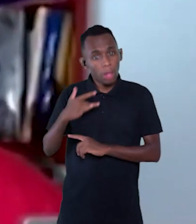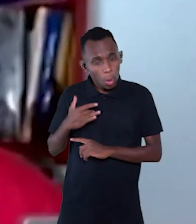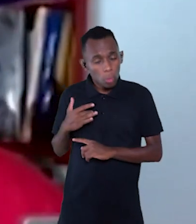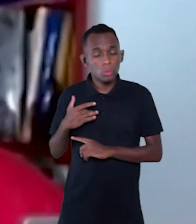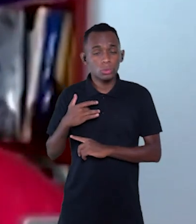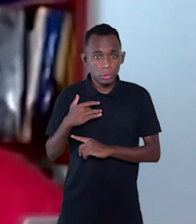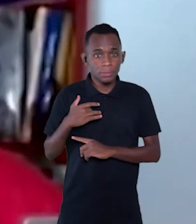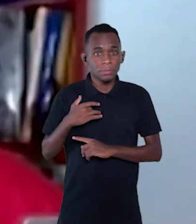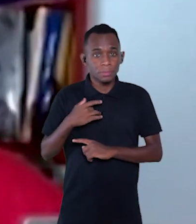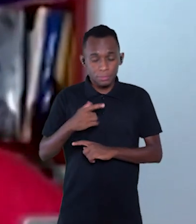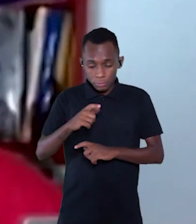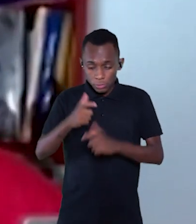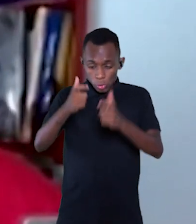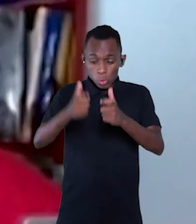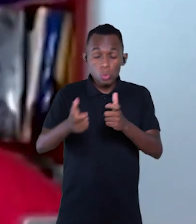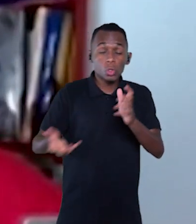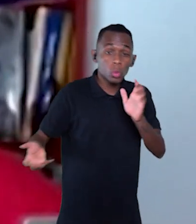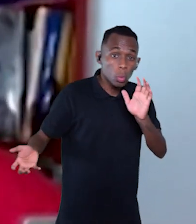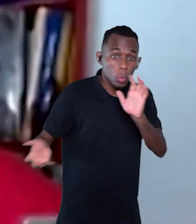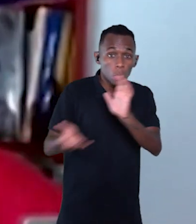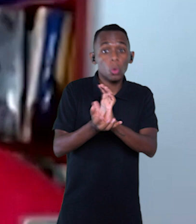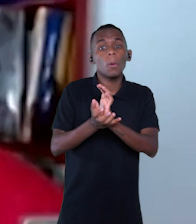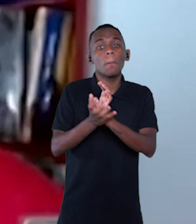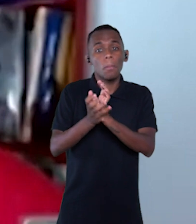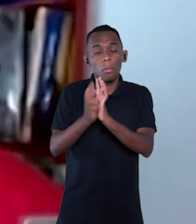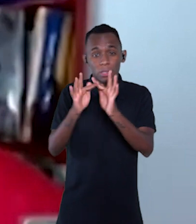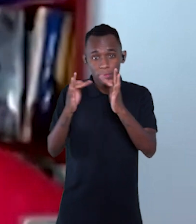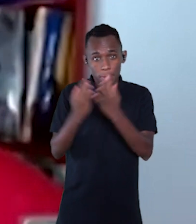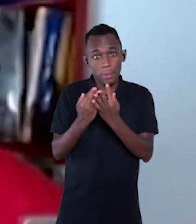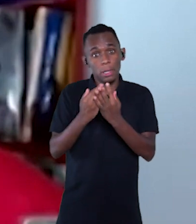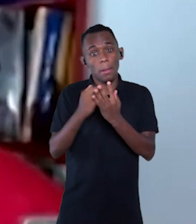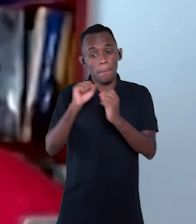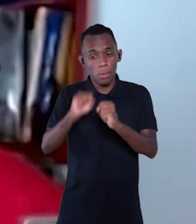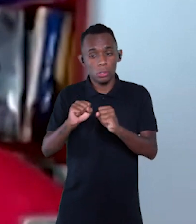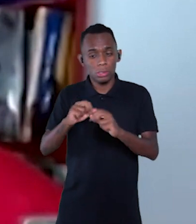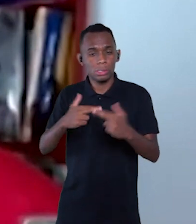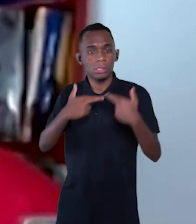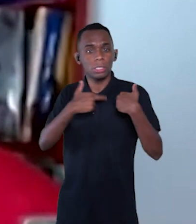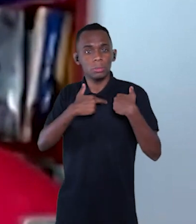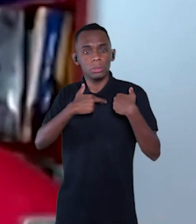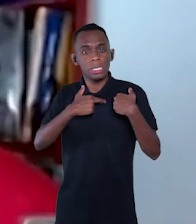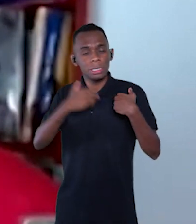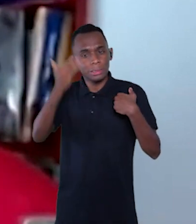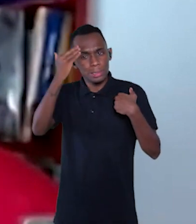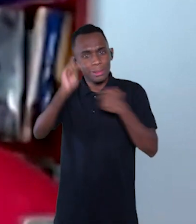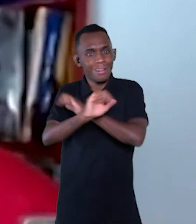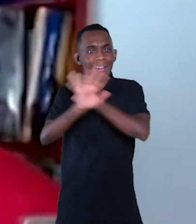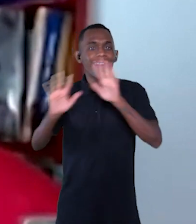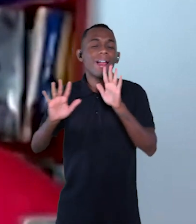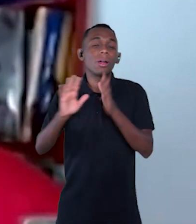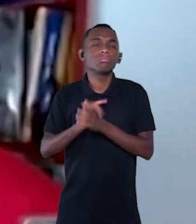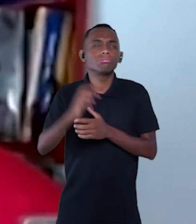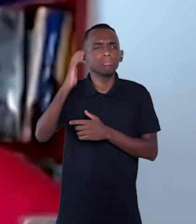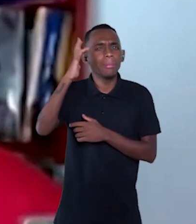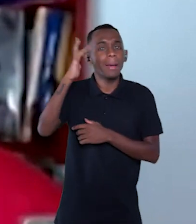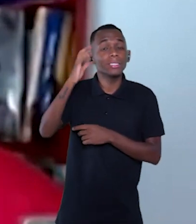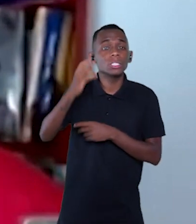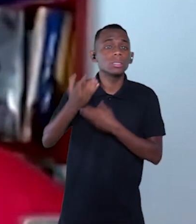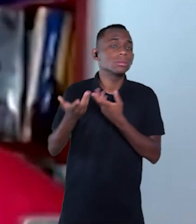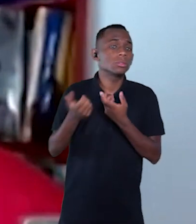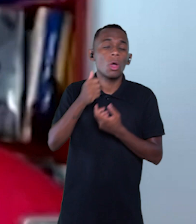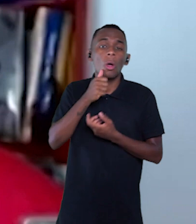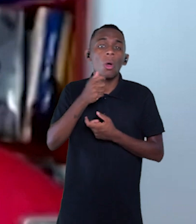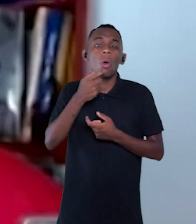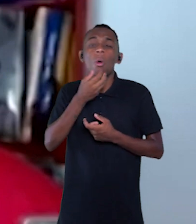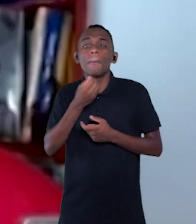saúde, onde a equipe da estratégia de saúde da família compreende o seu papel, né? Assim, imagina uma médica